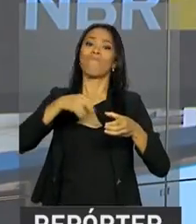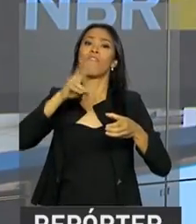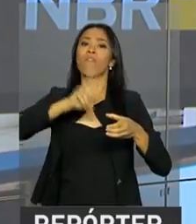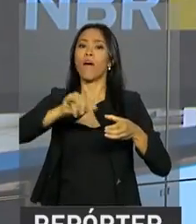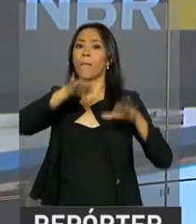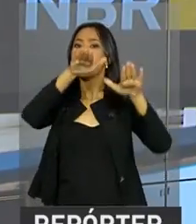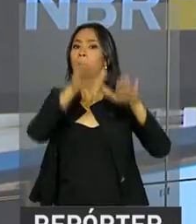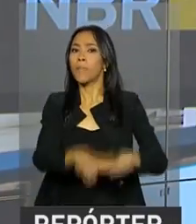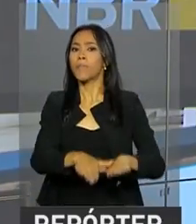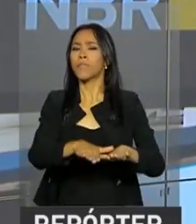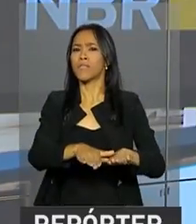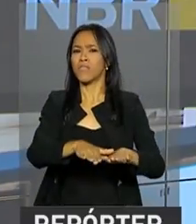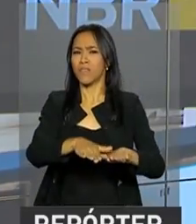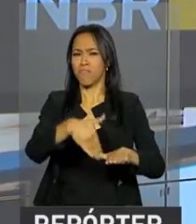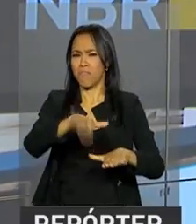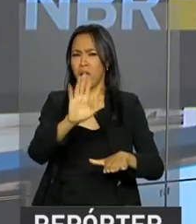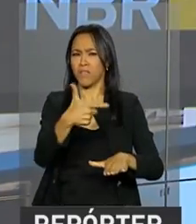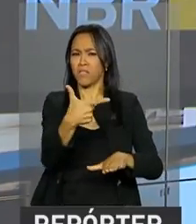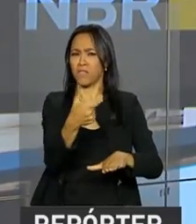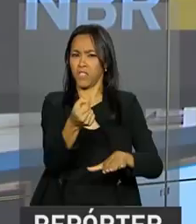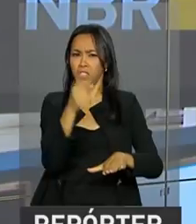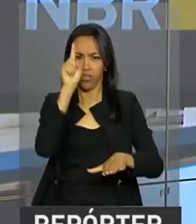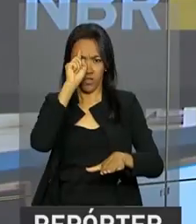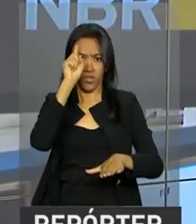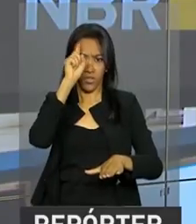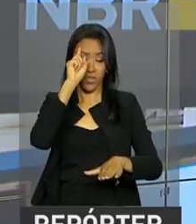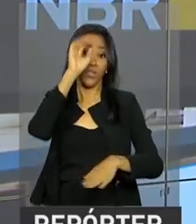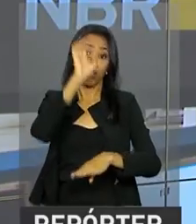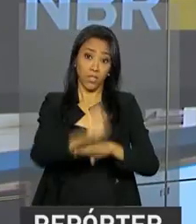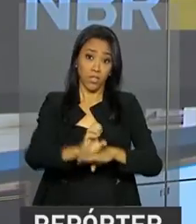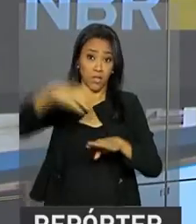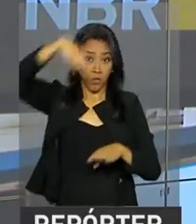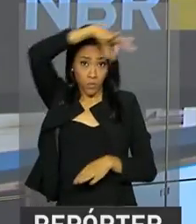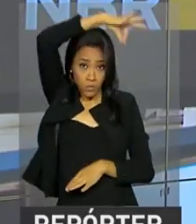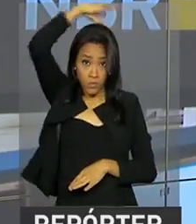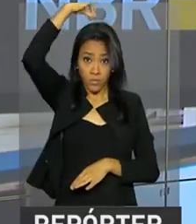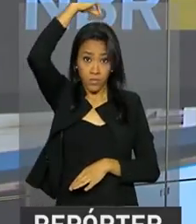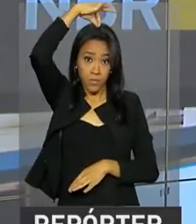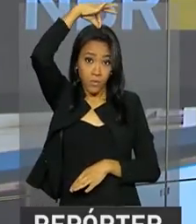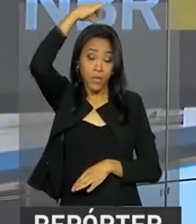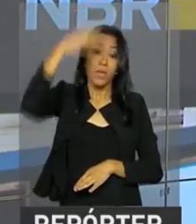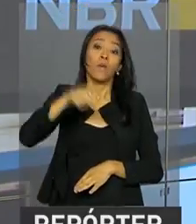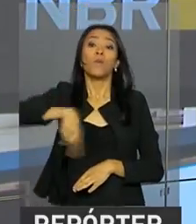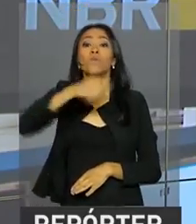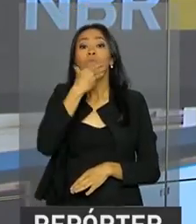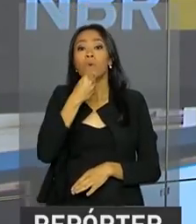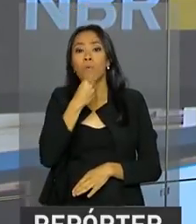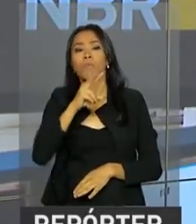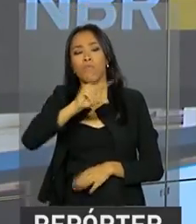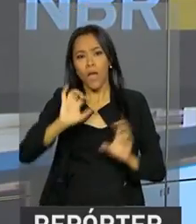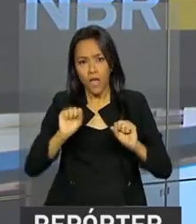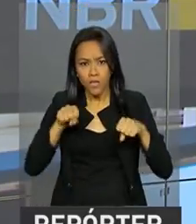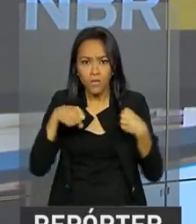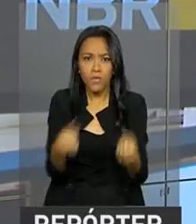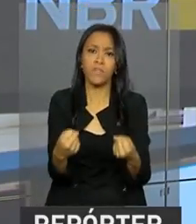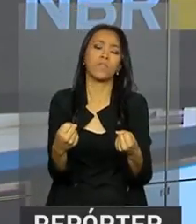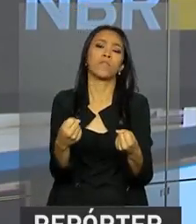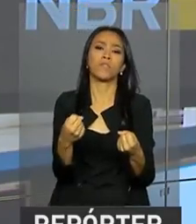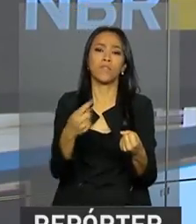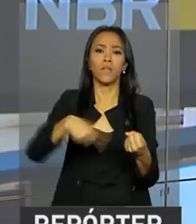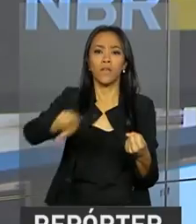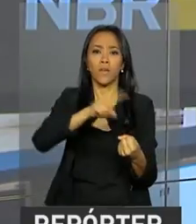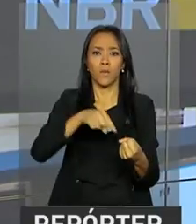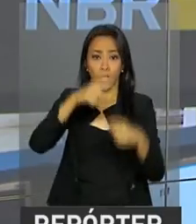permanecer por mais 20 dias no espírito santo os homens da força vão ajudar os órgãos de segurança